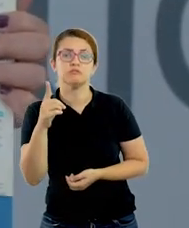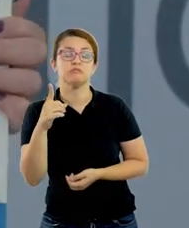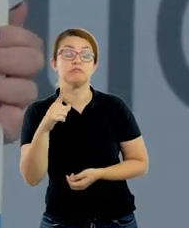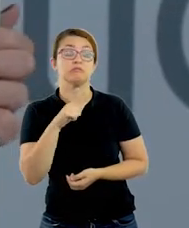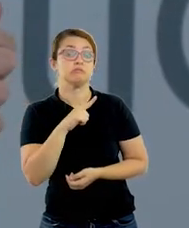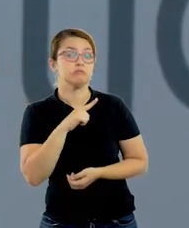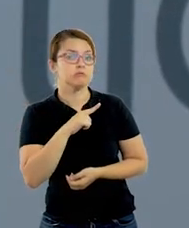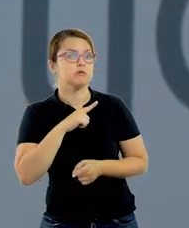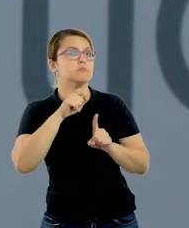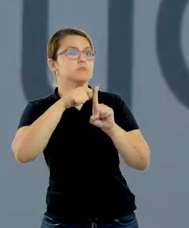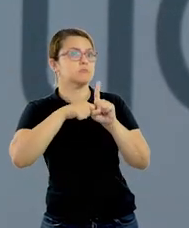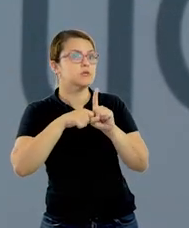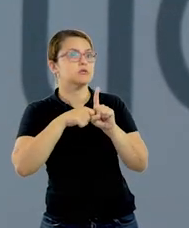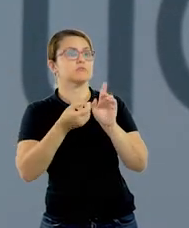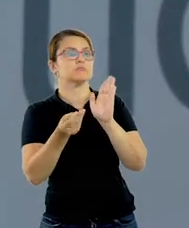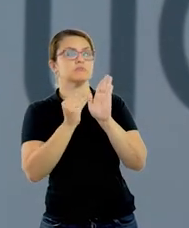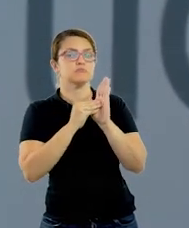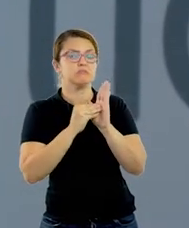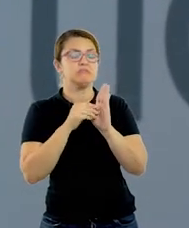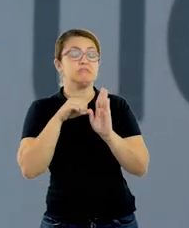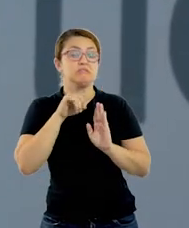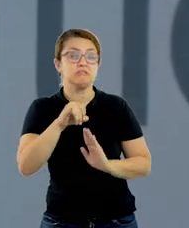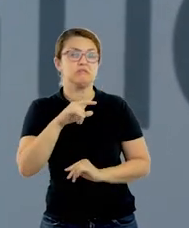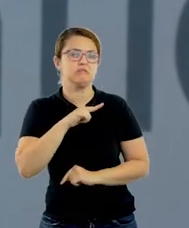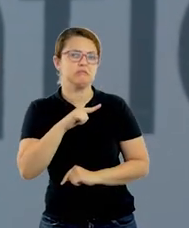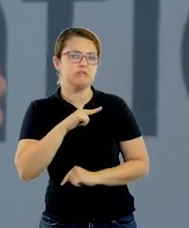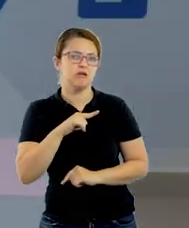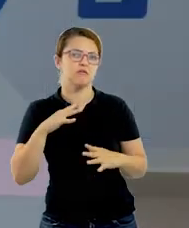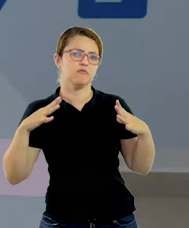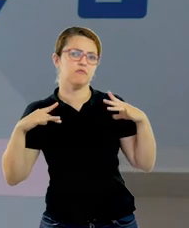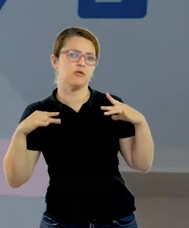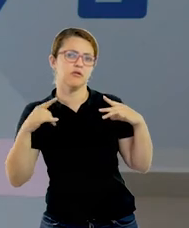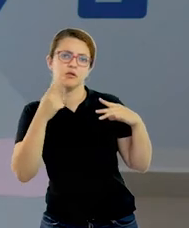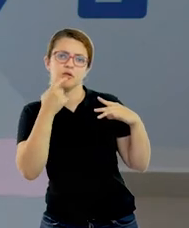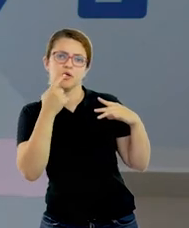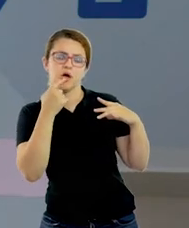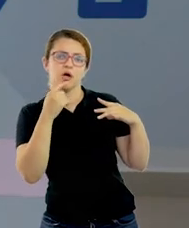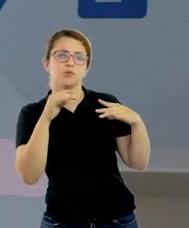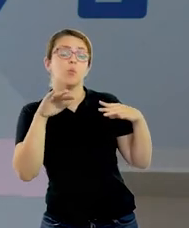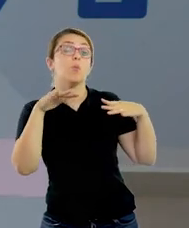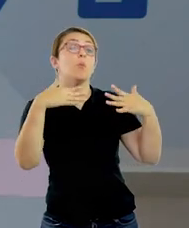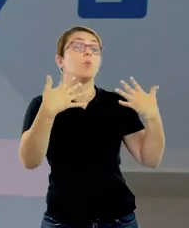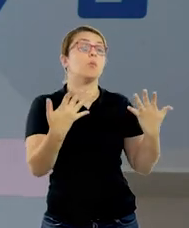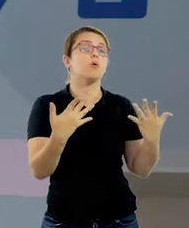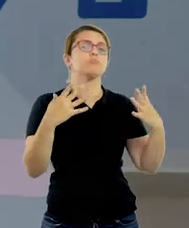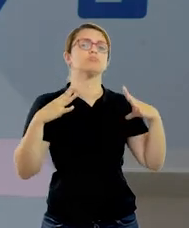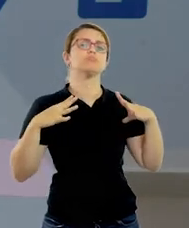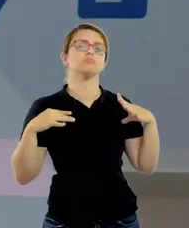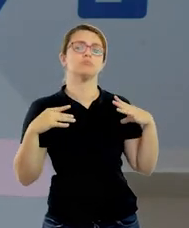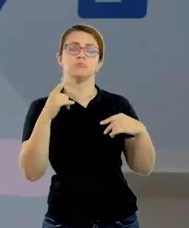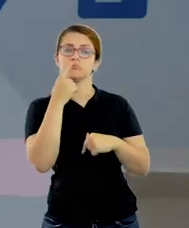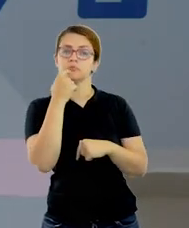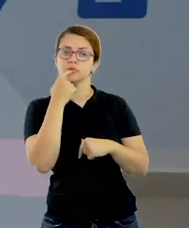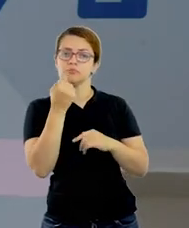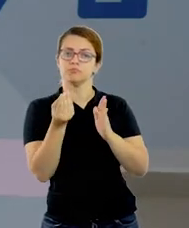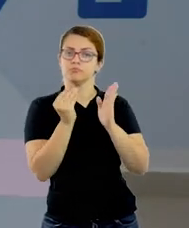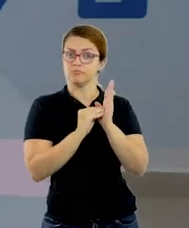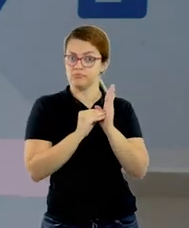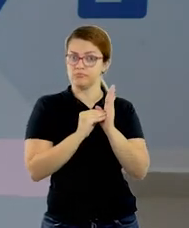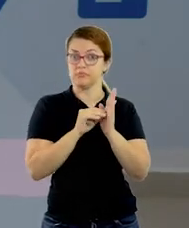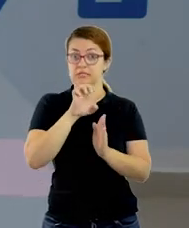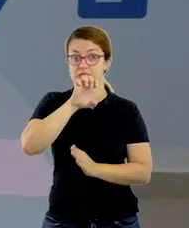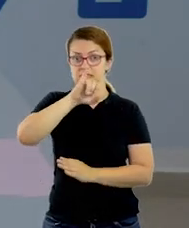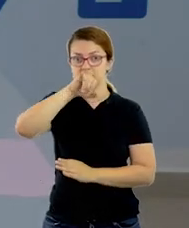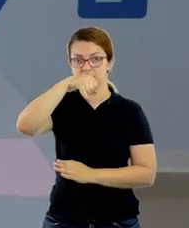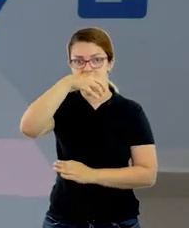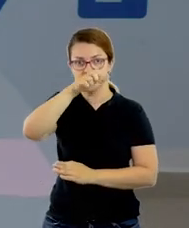mês no total que e se tem feriado quantos feriados e quais os feriados aí já